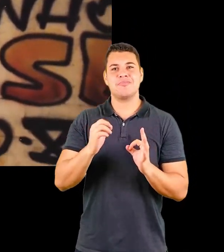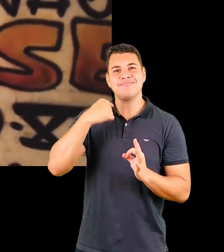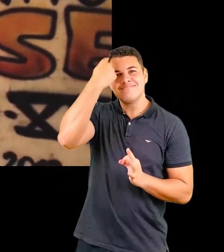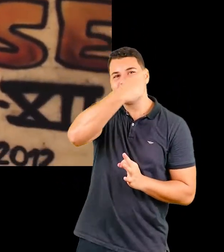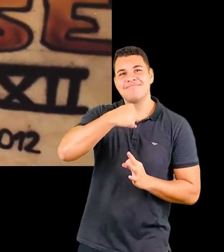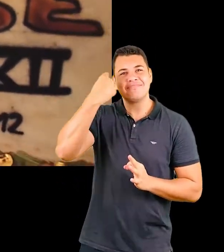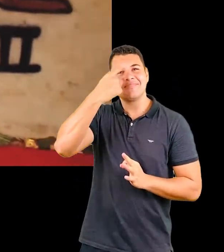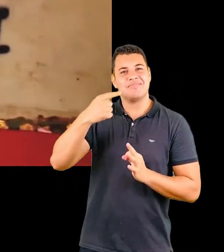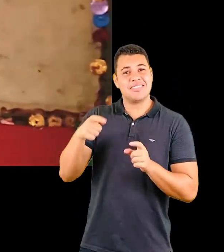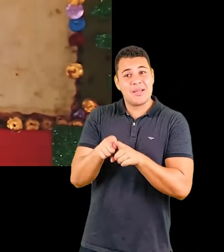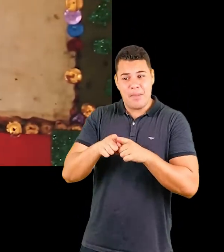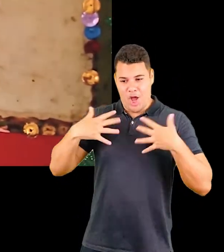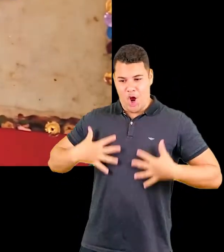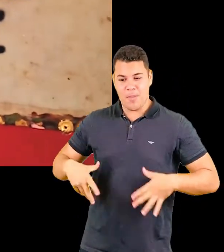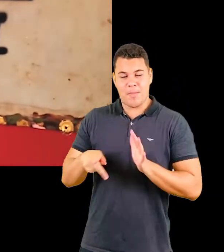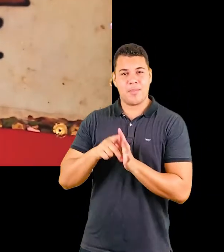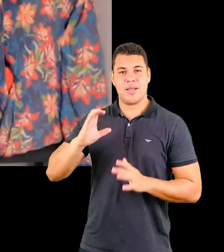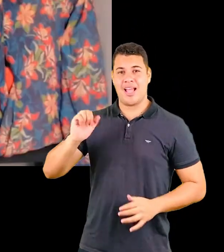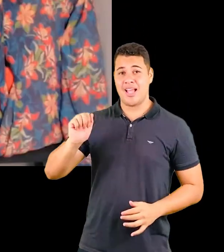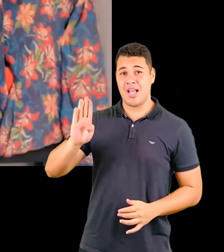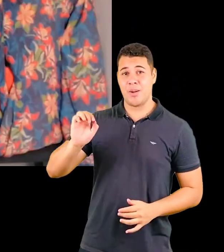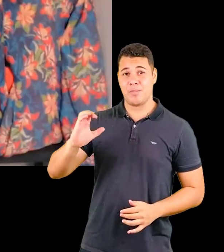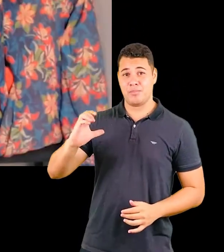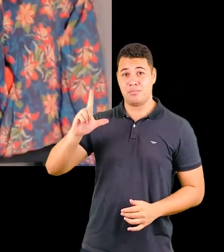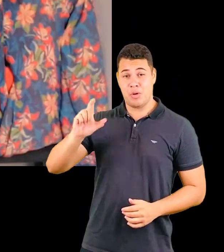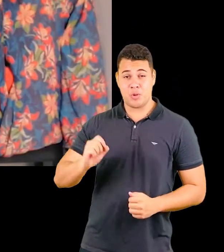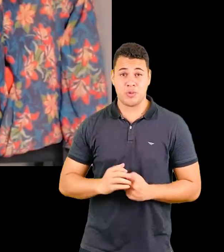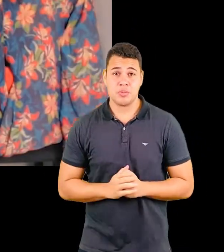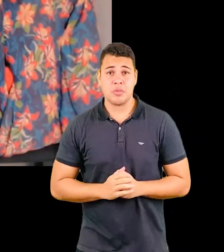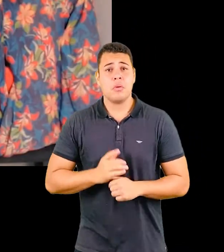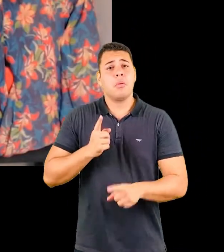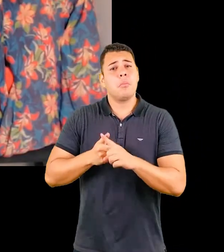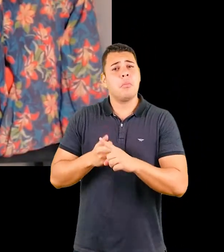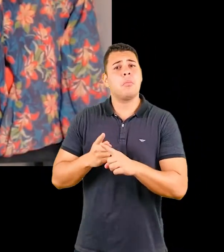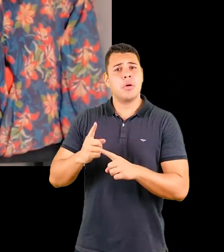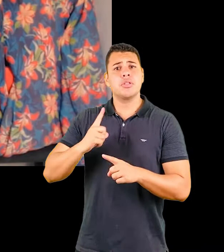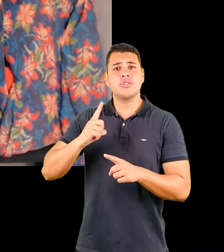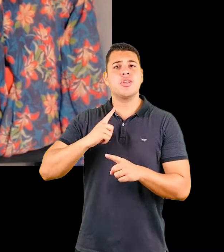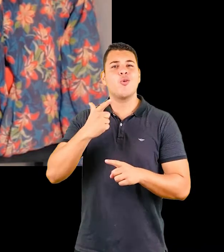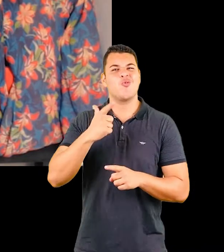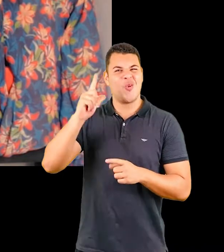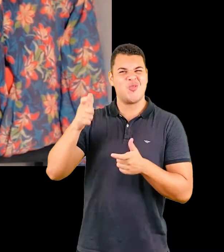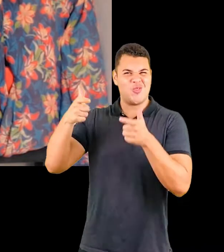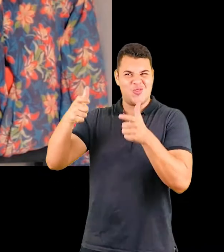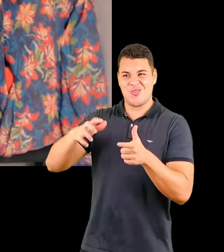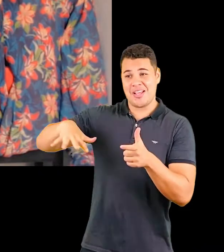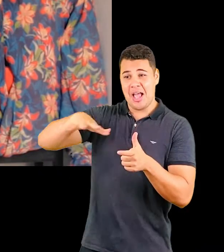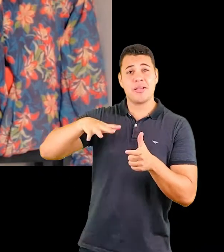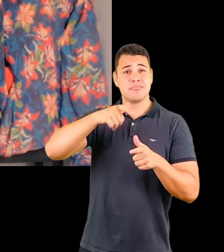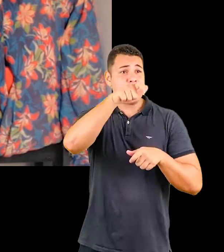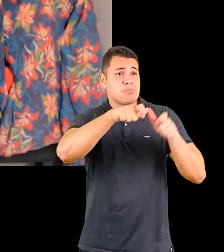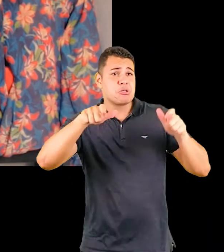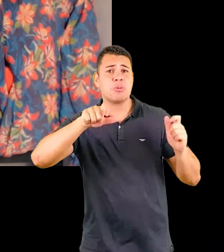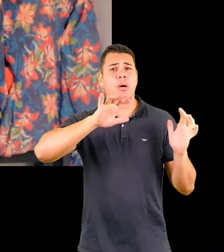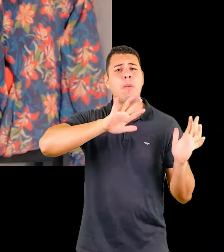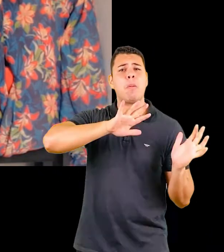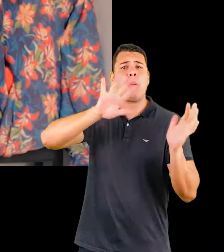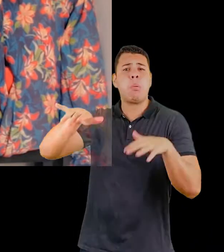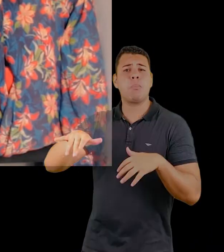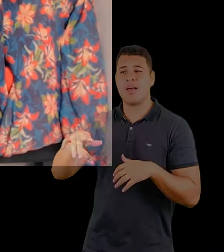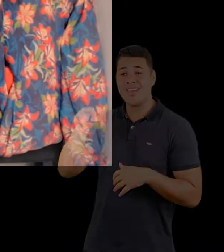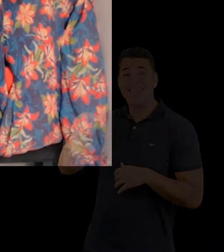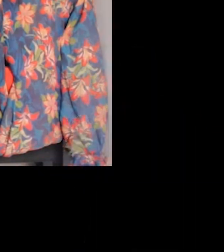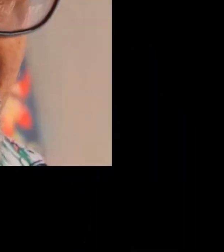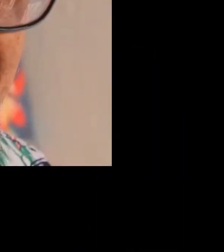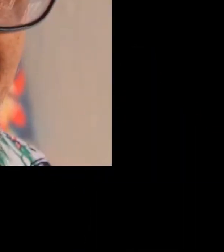o Paulo do Caboclo, quando foi a Guasbeira, foi. Fui para o lado onde tem os pessoal do Funil. Ele disse que os pessoal lá